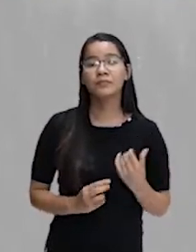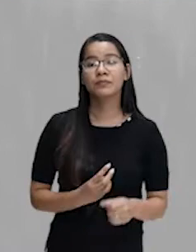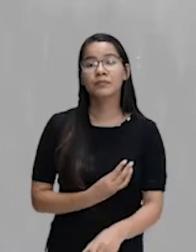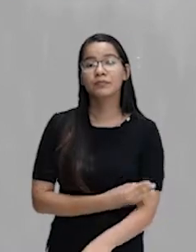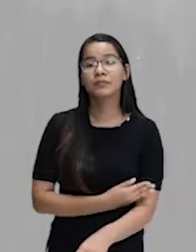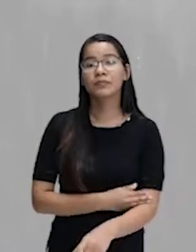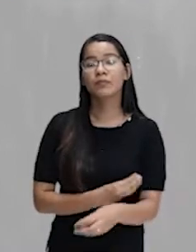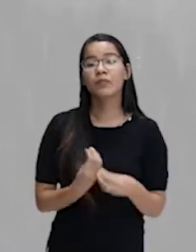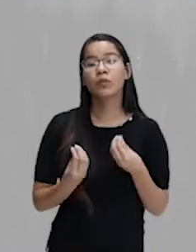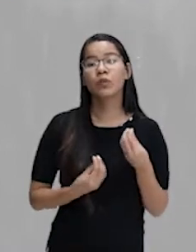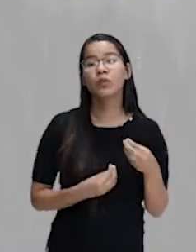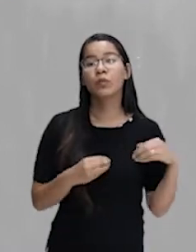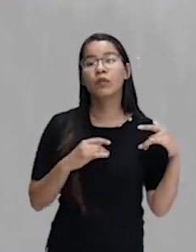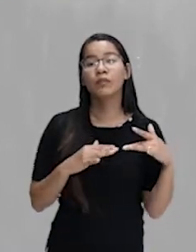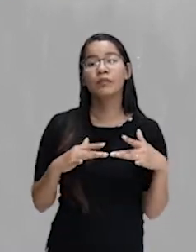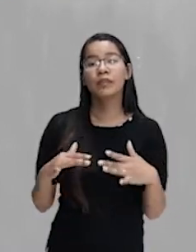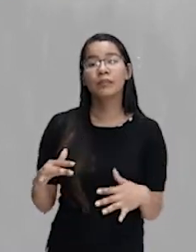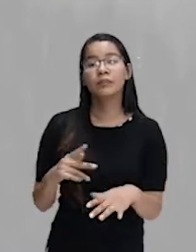fase de expansão,